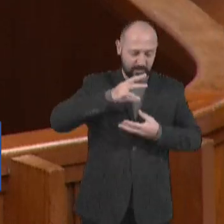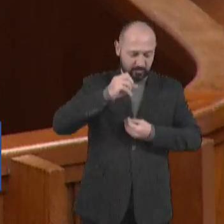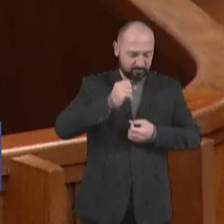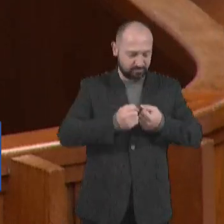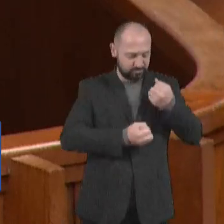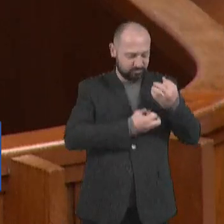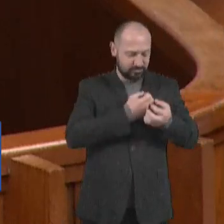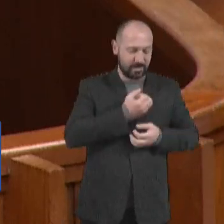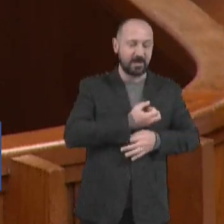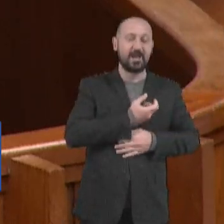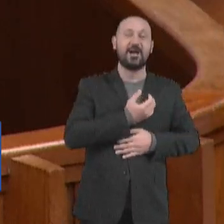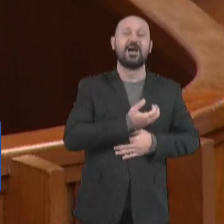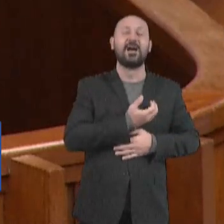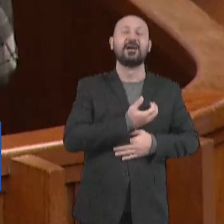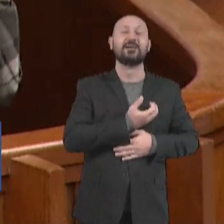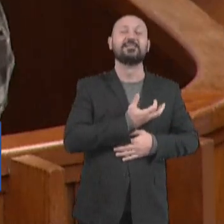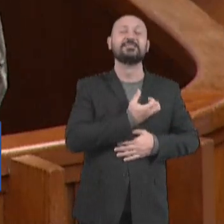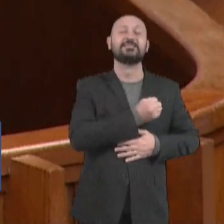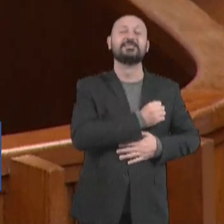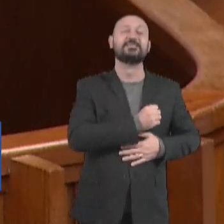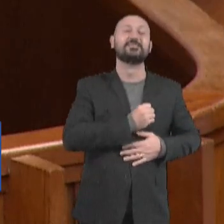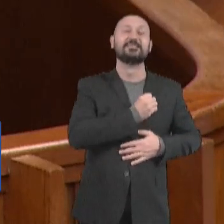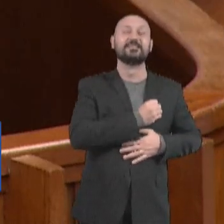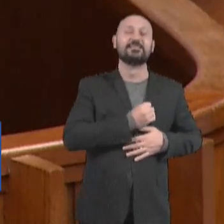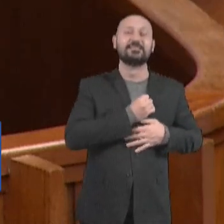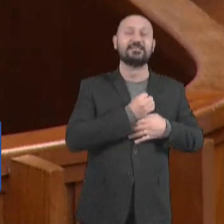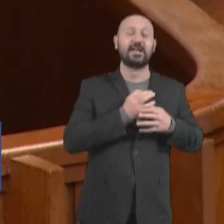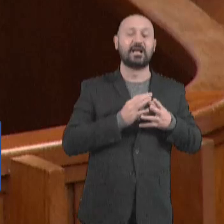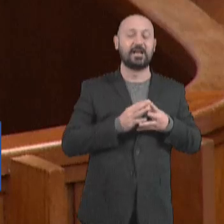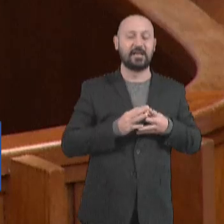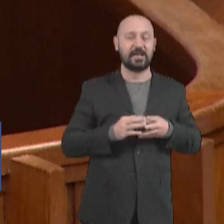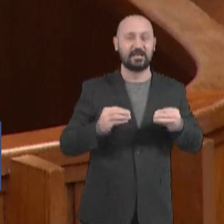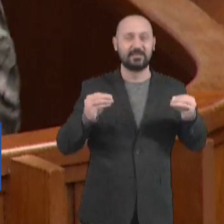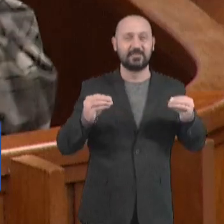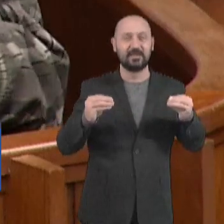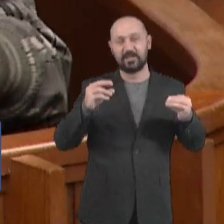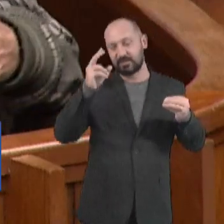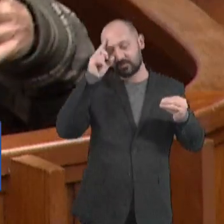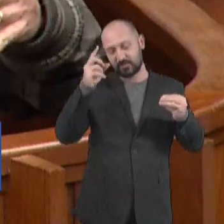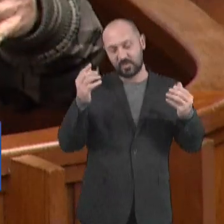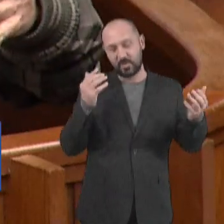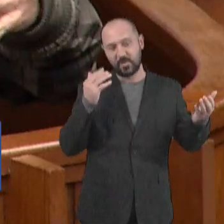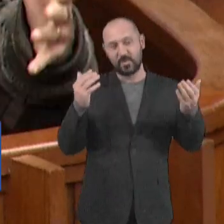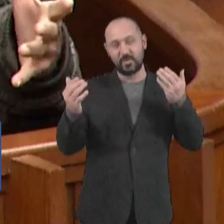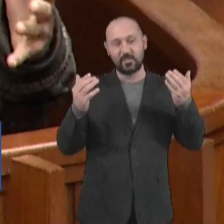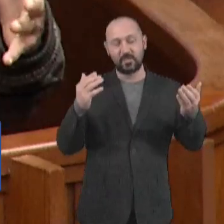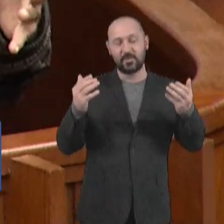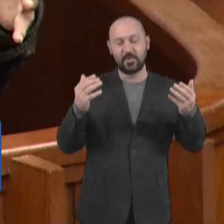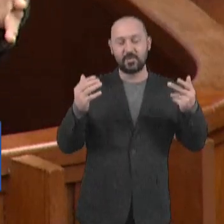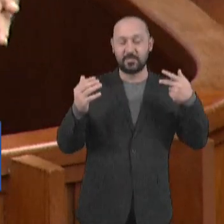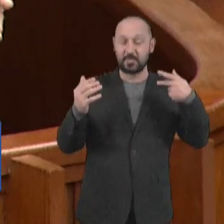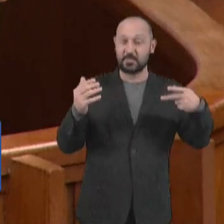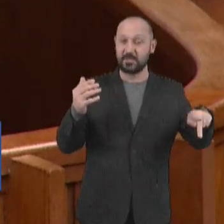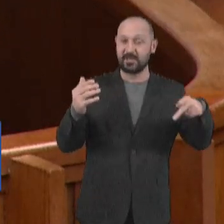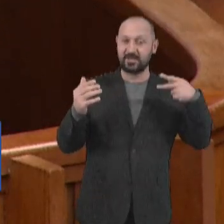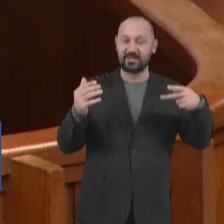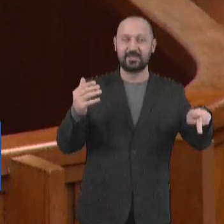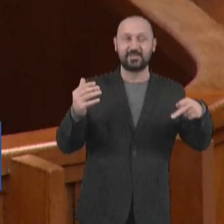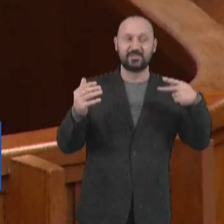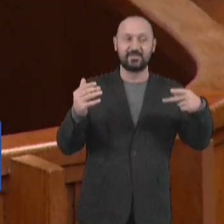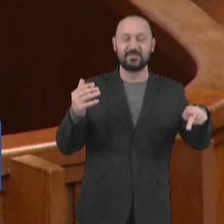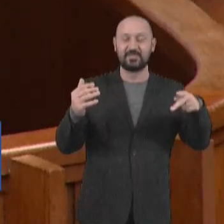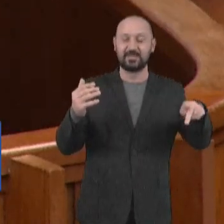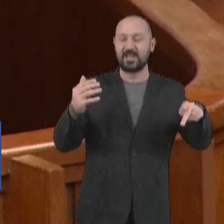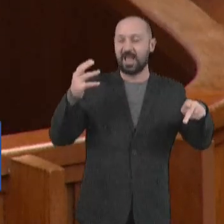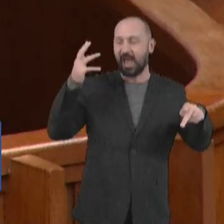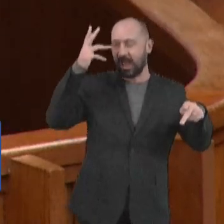coração em chama. Mas a saudade com ansiedade logo se esvai, quando comparo o meu Paraguai